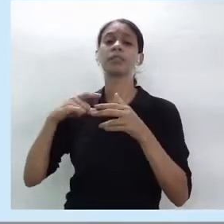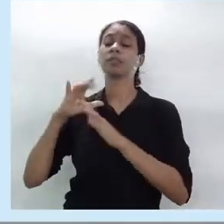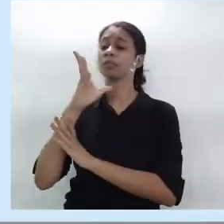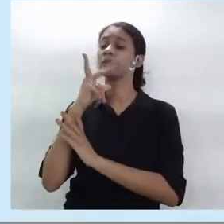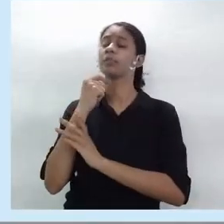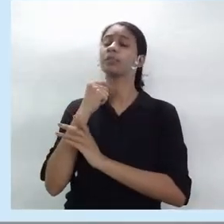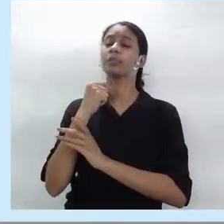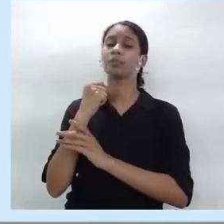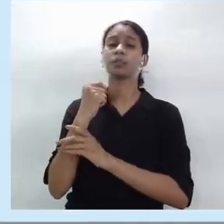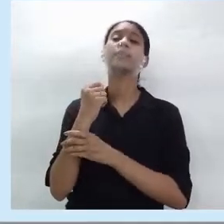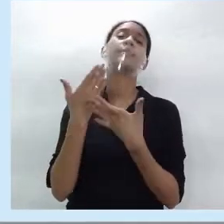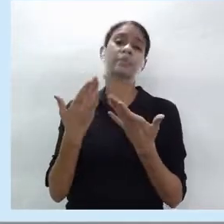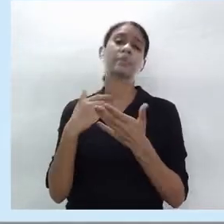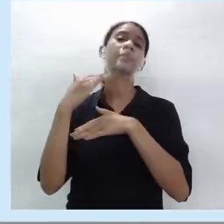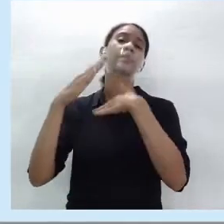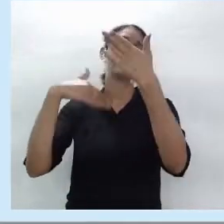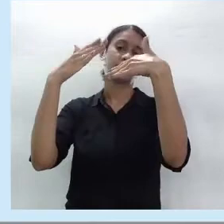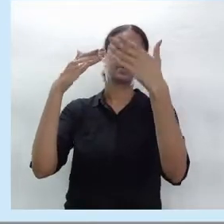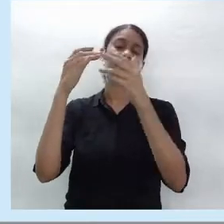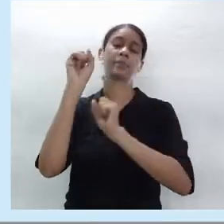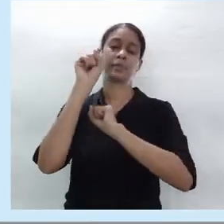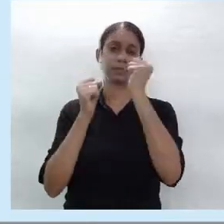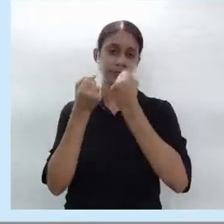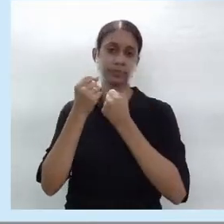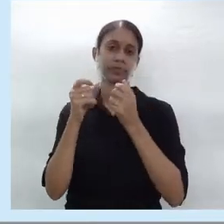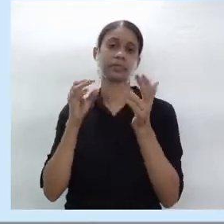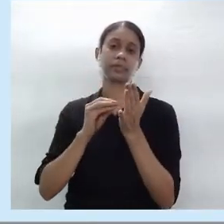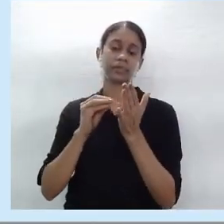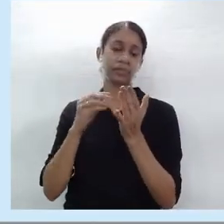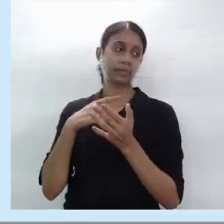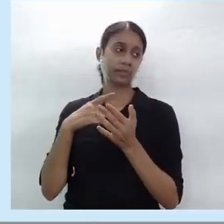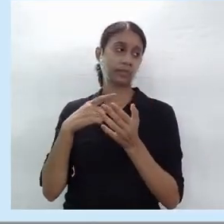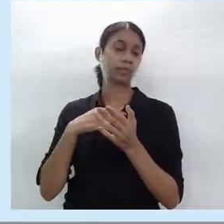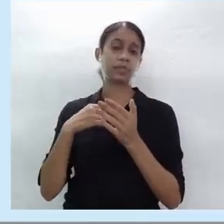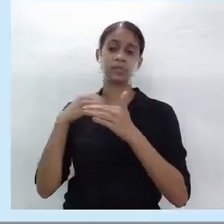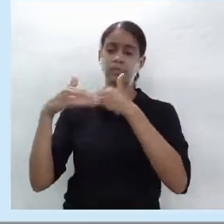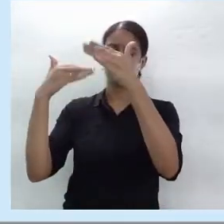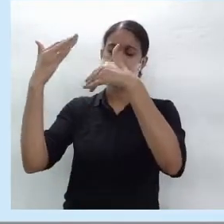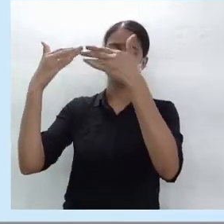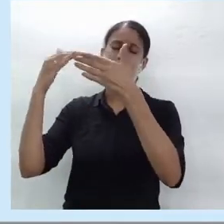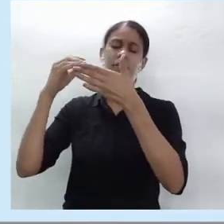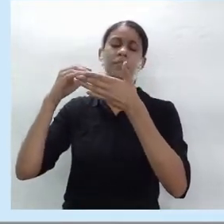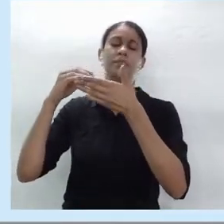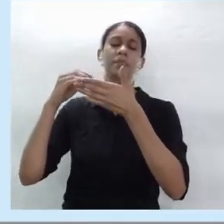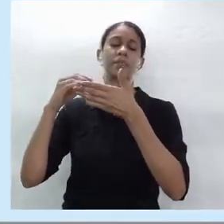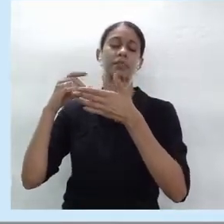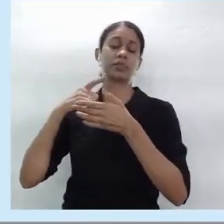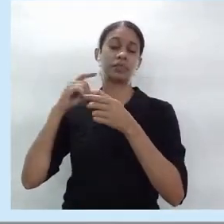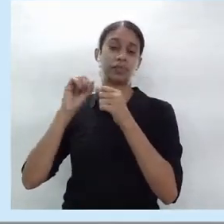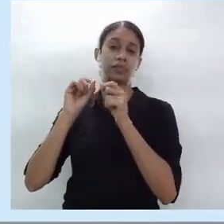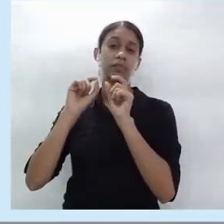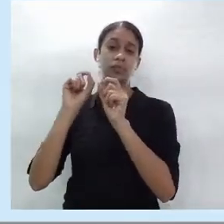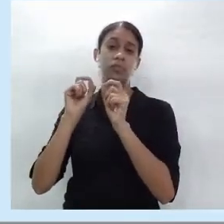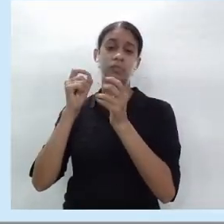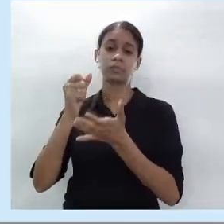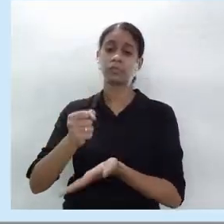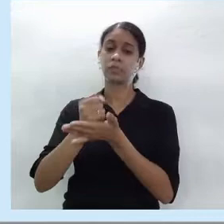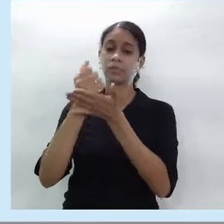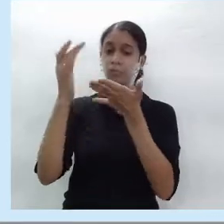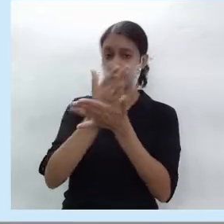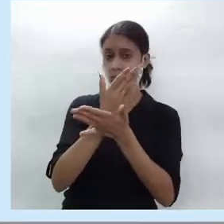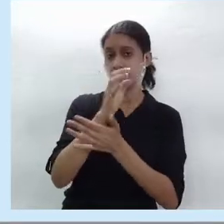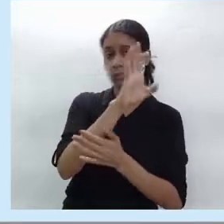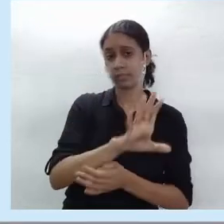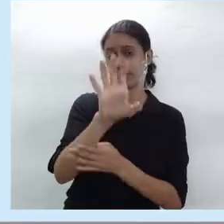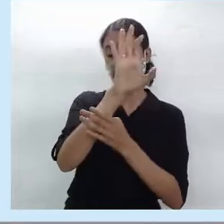o projeto industrial que favoreceu as regiões mais habitadas, a concentração desse desenvolvimento industrial no